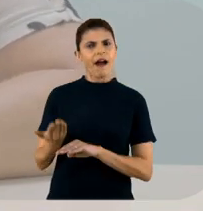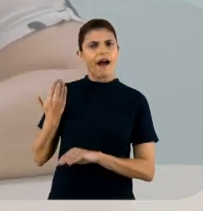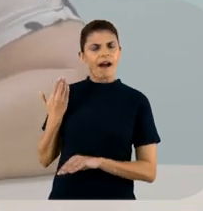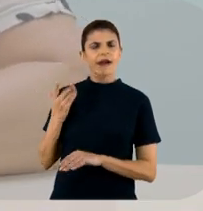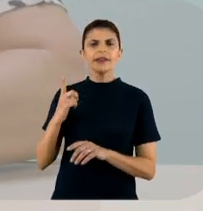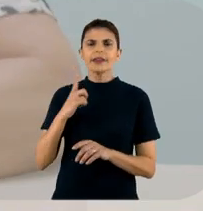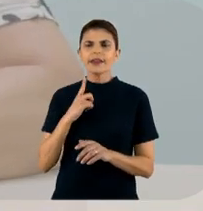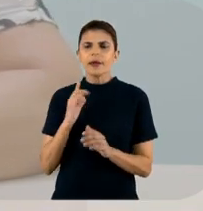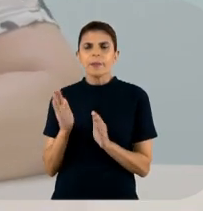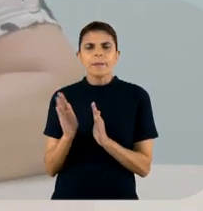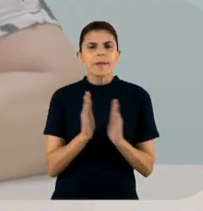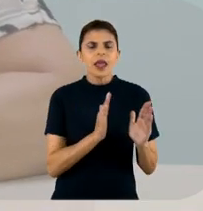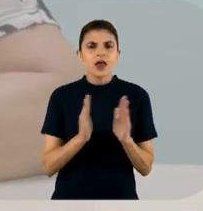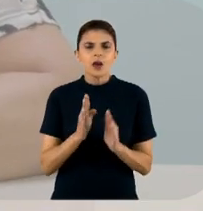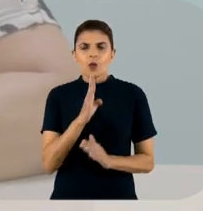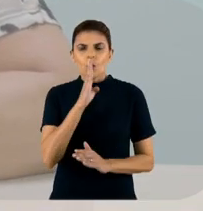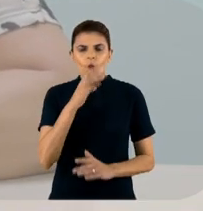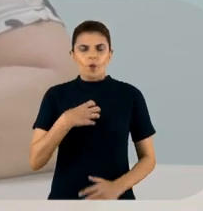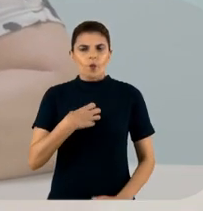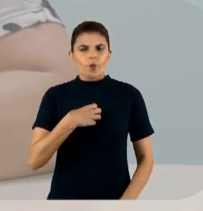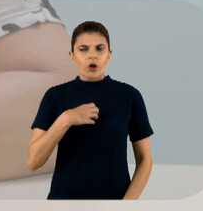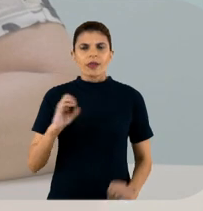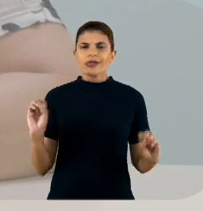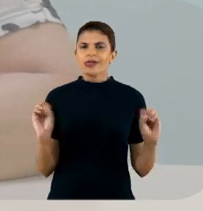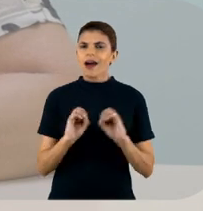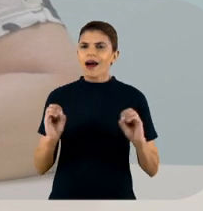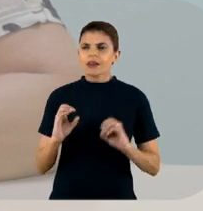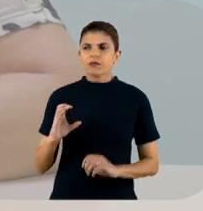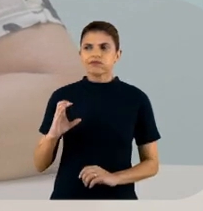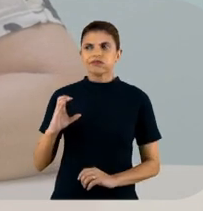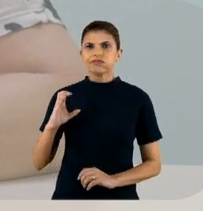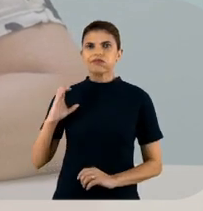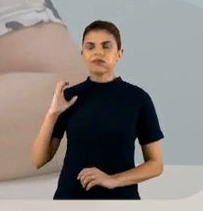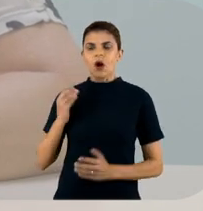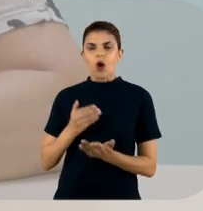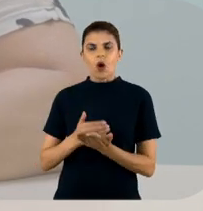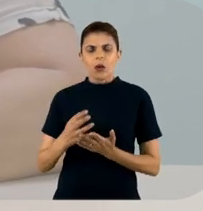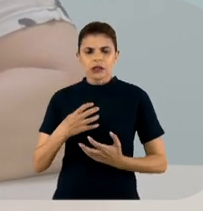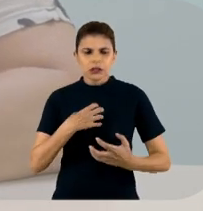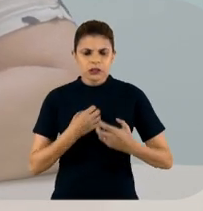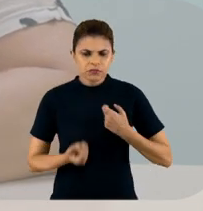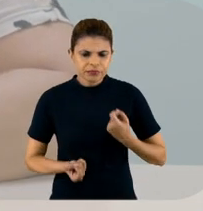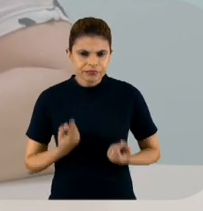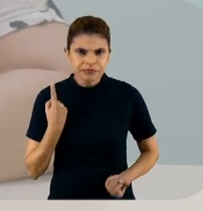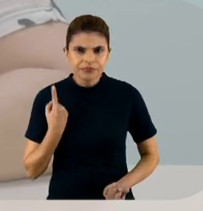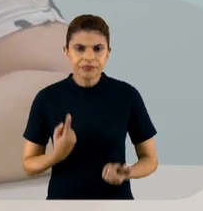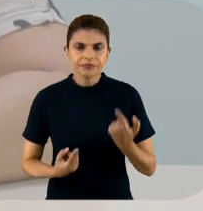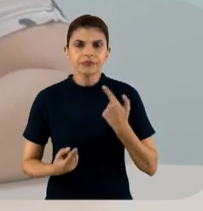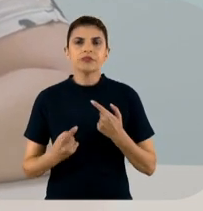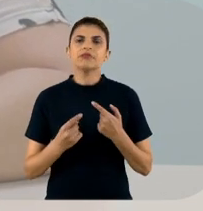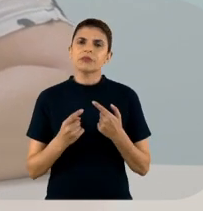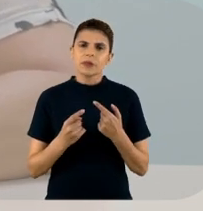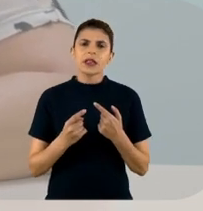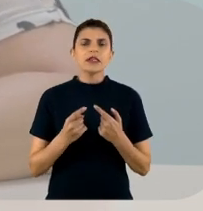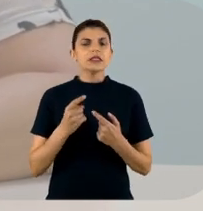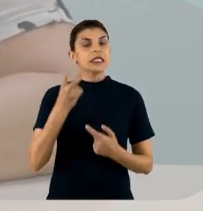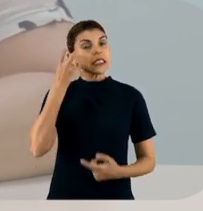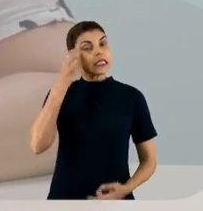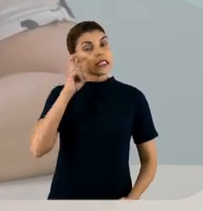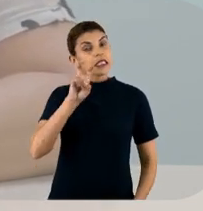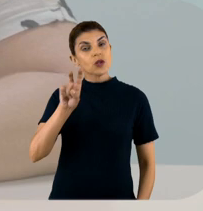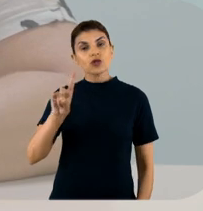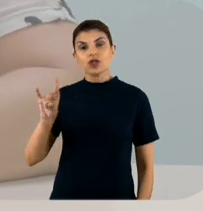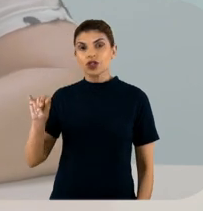existe um período de incubação em que a pessoa não sente nada até que começa o sintoma em geral é estimado que isso seja C dias